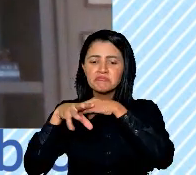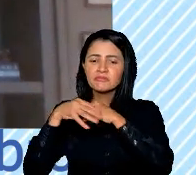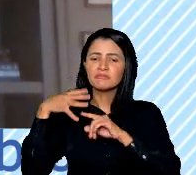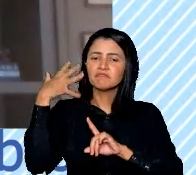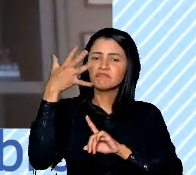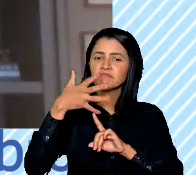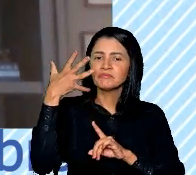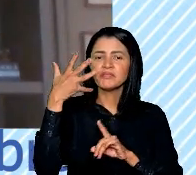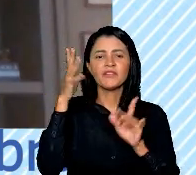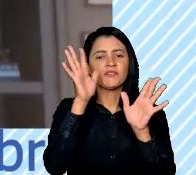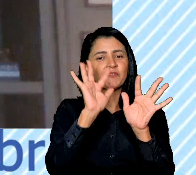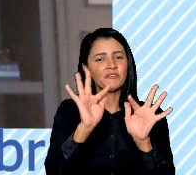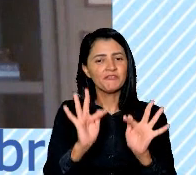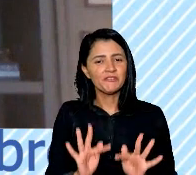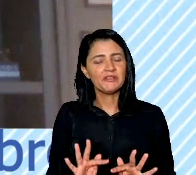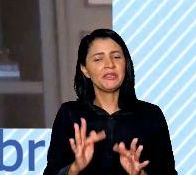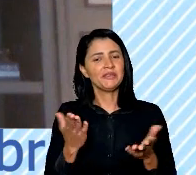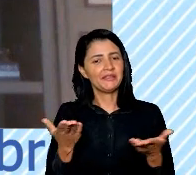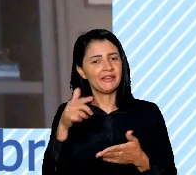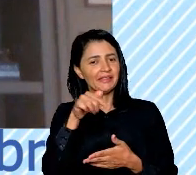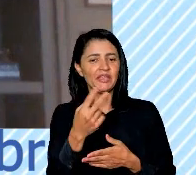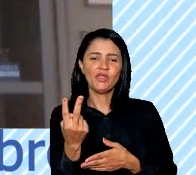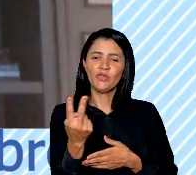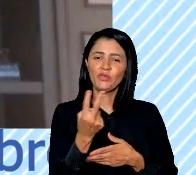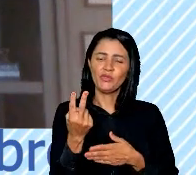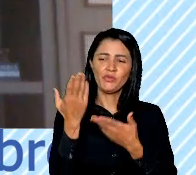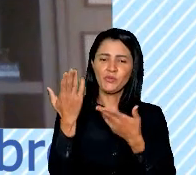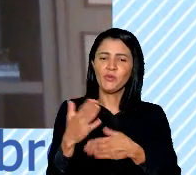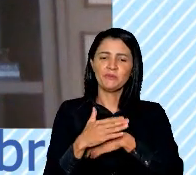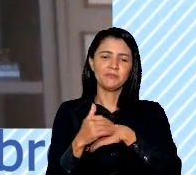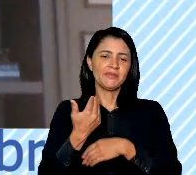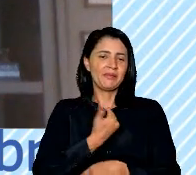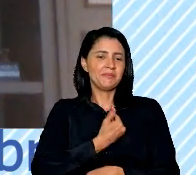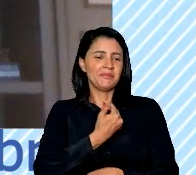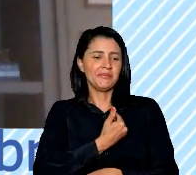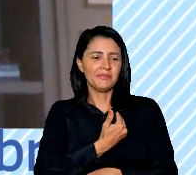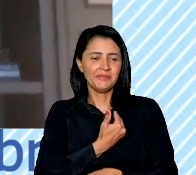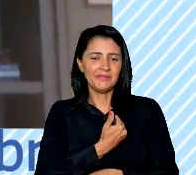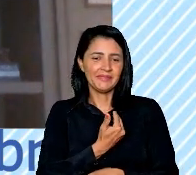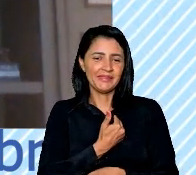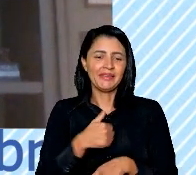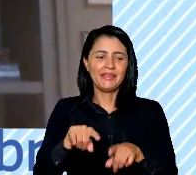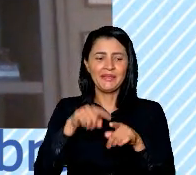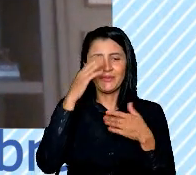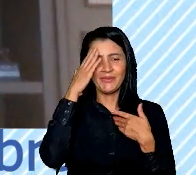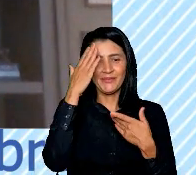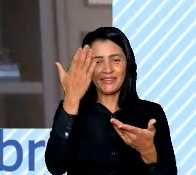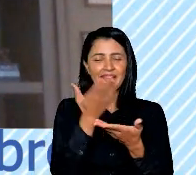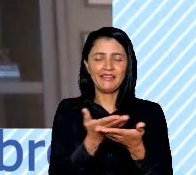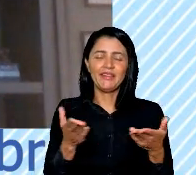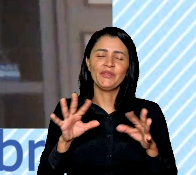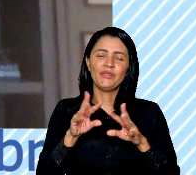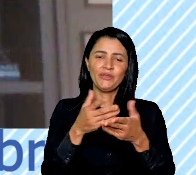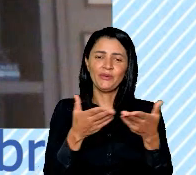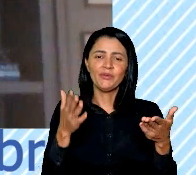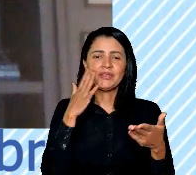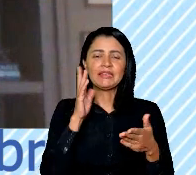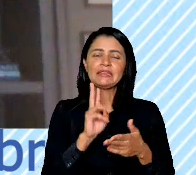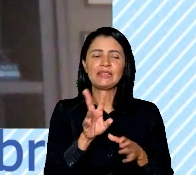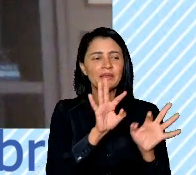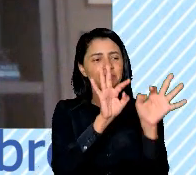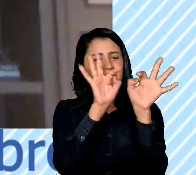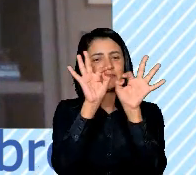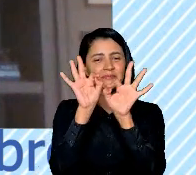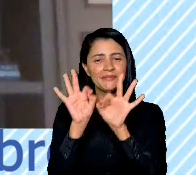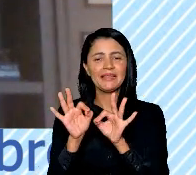contribuições, muito feliz de estar aqui entre duas queridas amigas, e muito obrigada ao nosso público, que sempre nos acompanha,